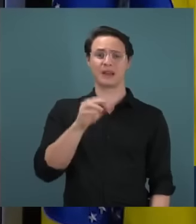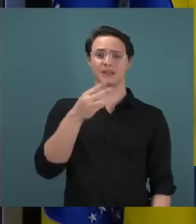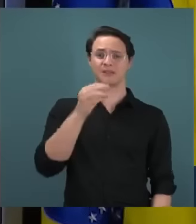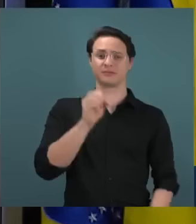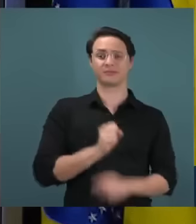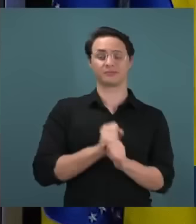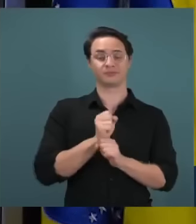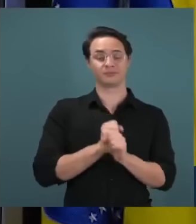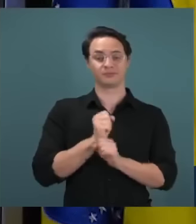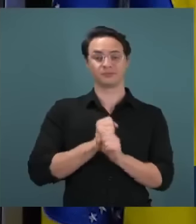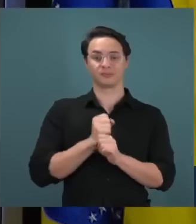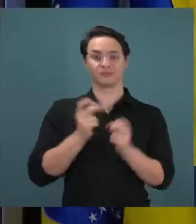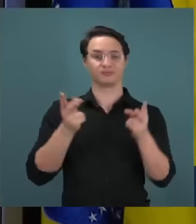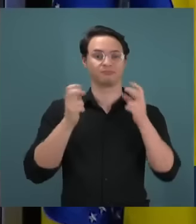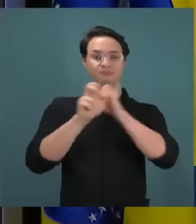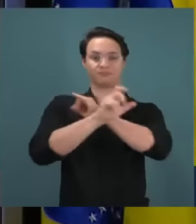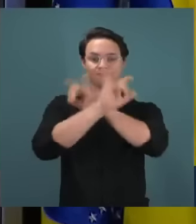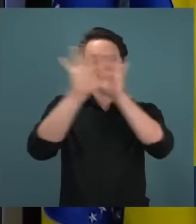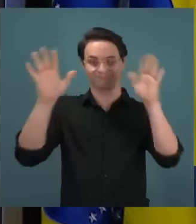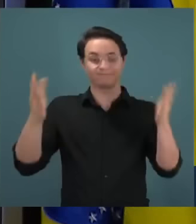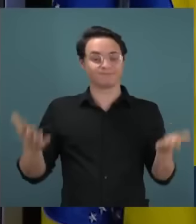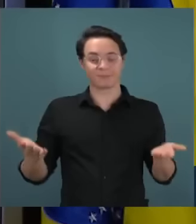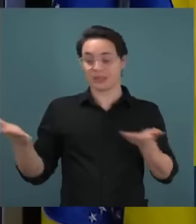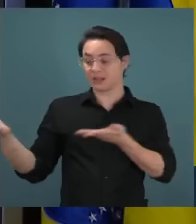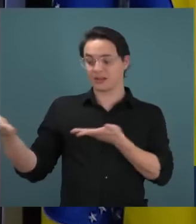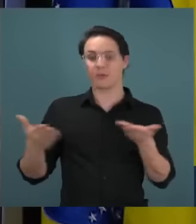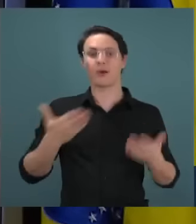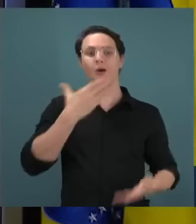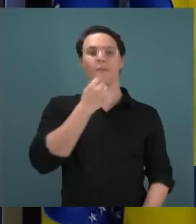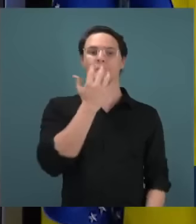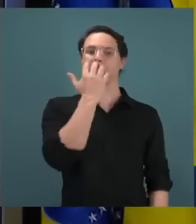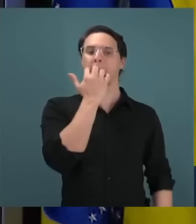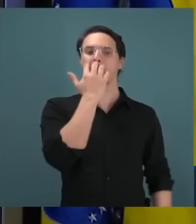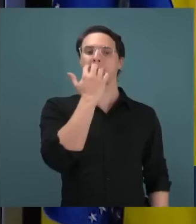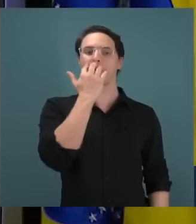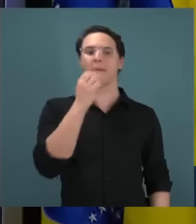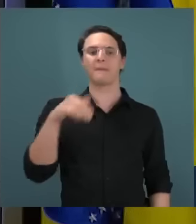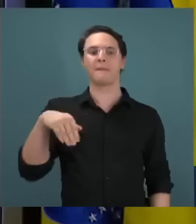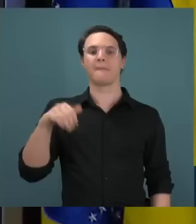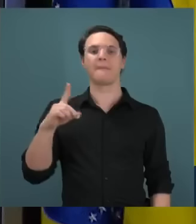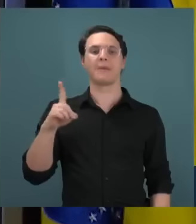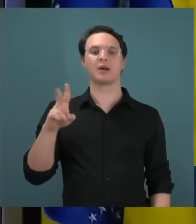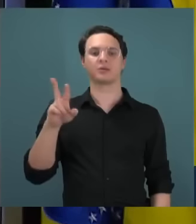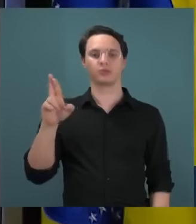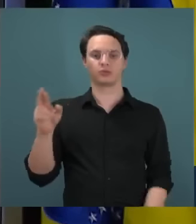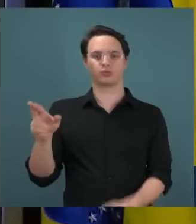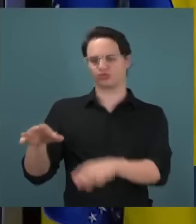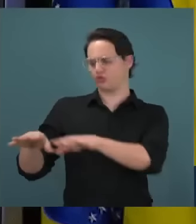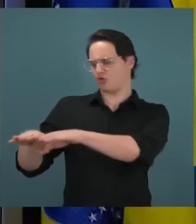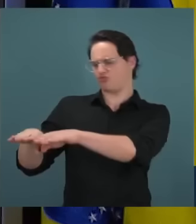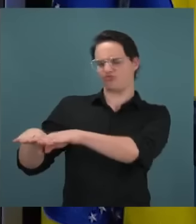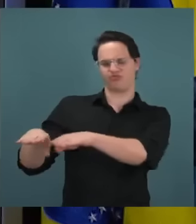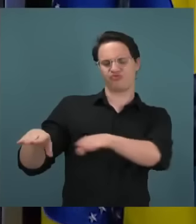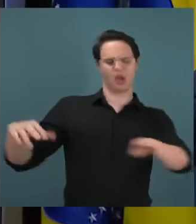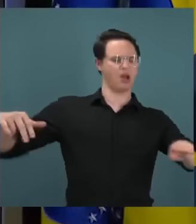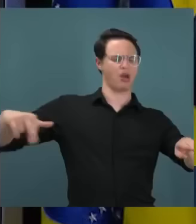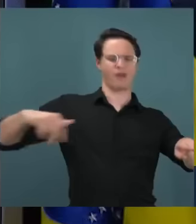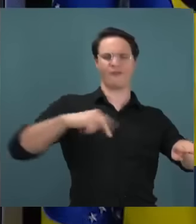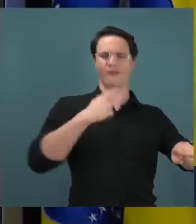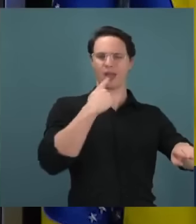assim que o Lula assumiu. Recebeu o Maduro, é um tapa na cara da sociedade. Recebeu o Maduro um tapete vermelho, 3 meses depois de